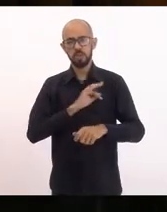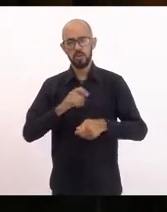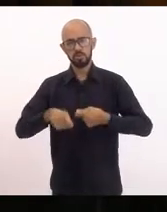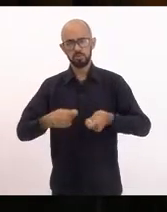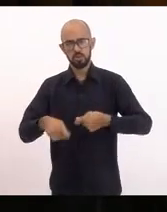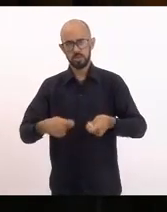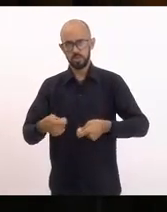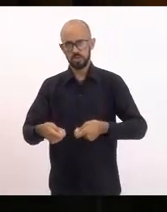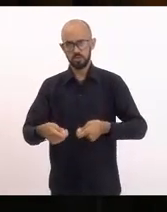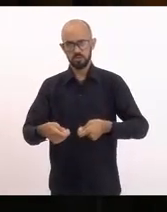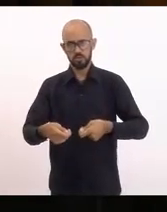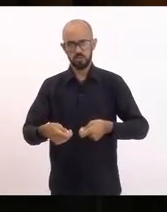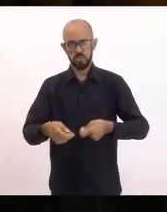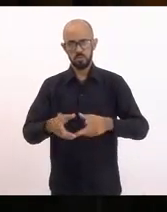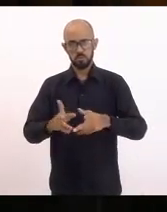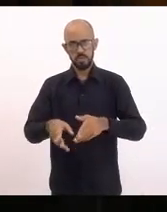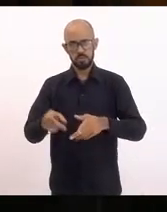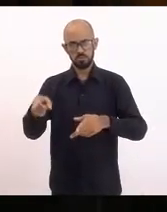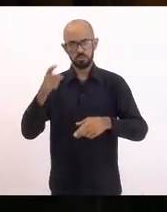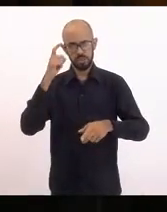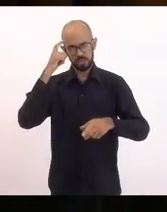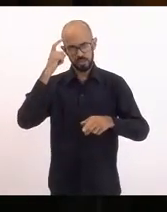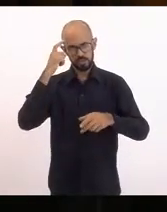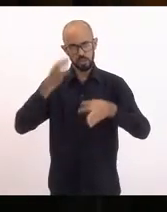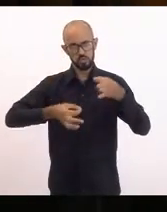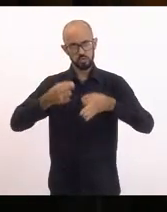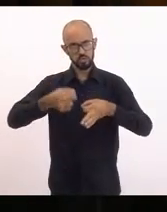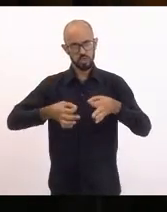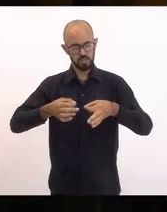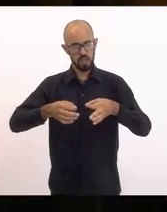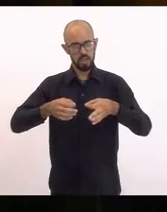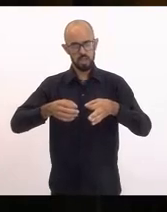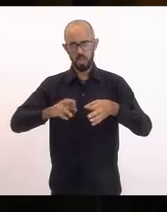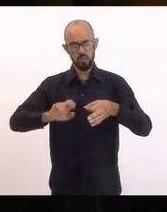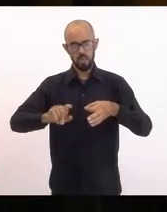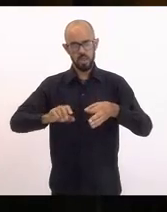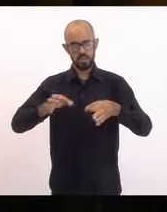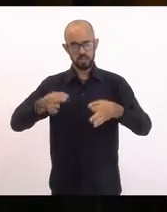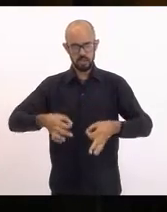que a injustiça prossegue. Agora, vem aqui o governo, primeiro,